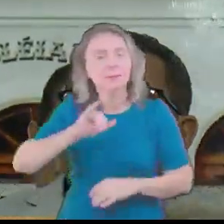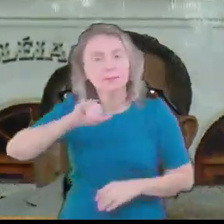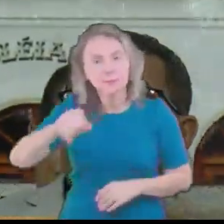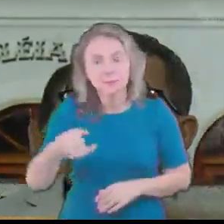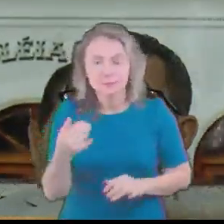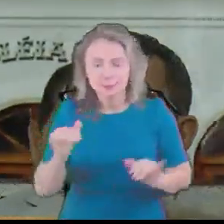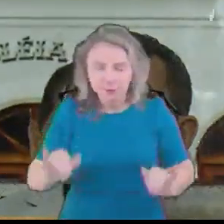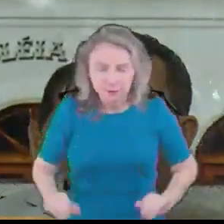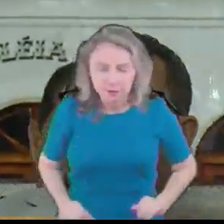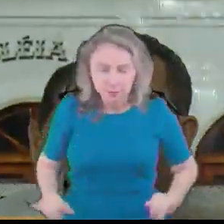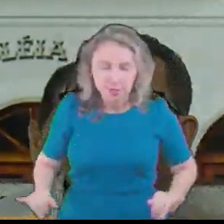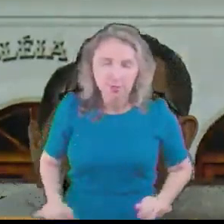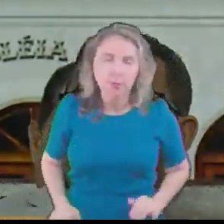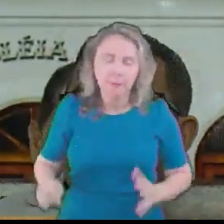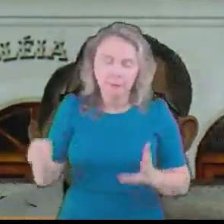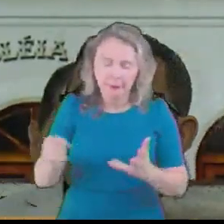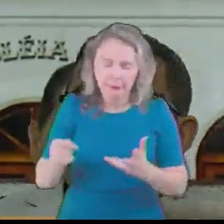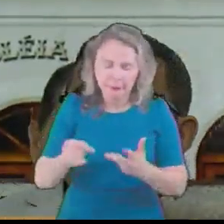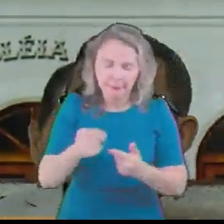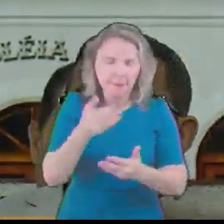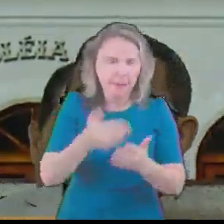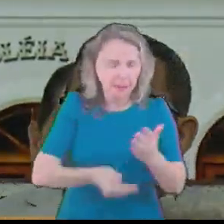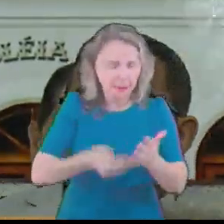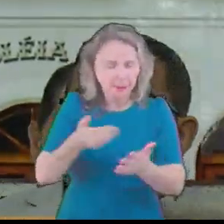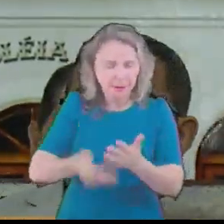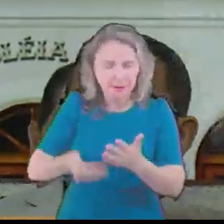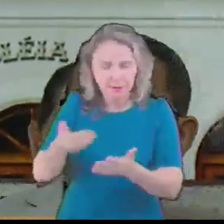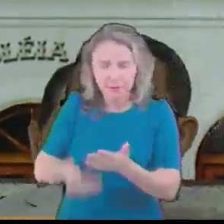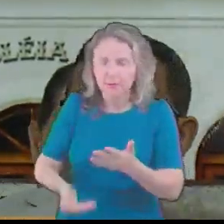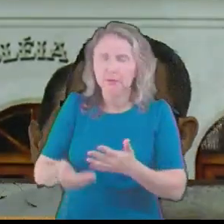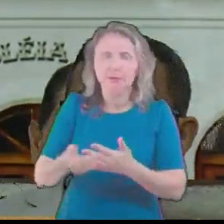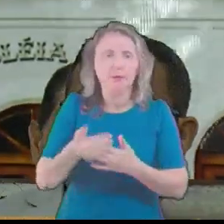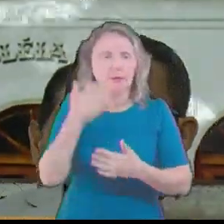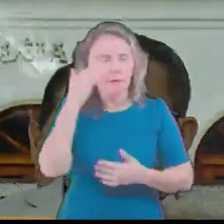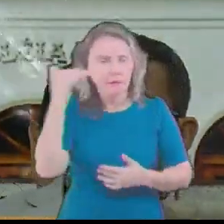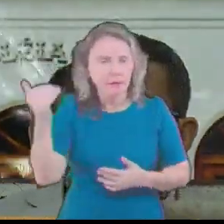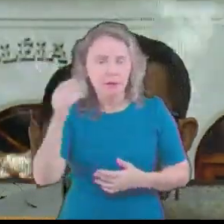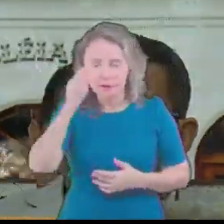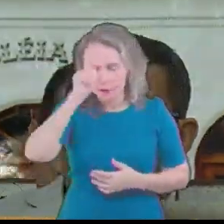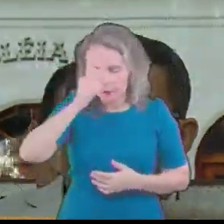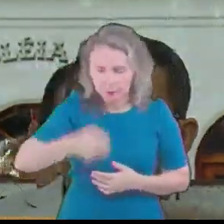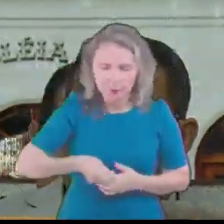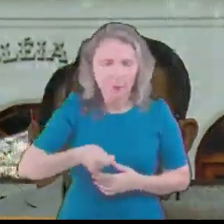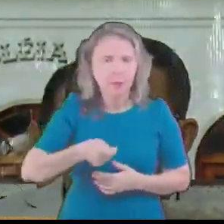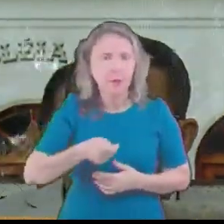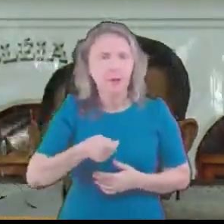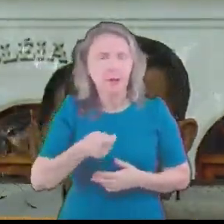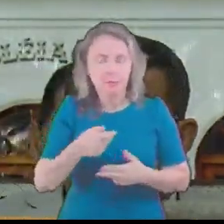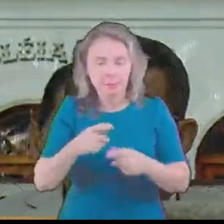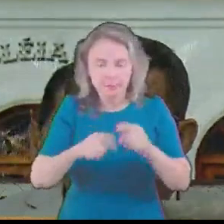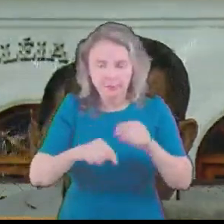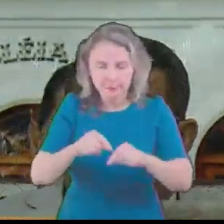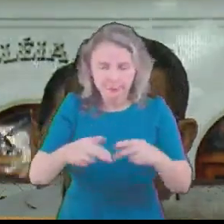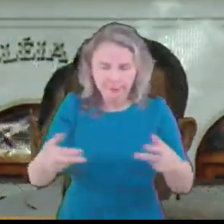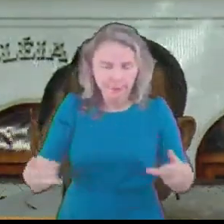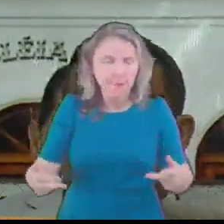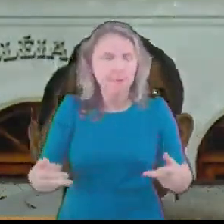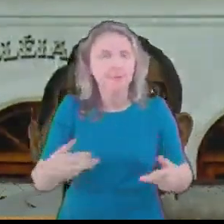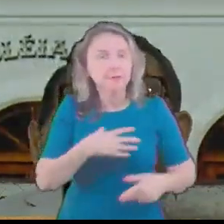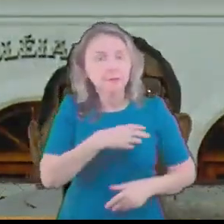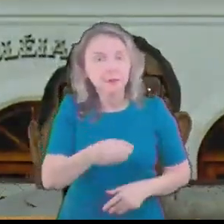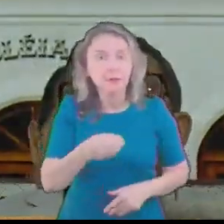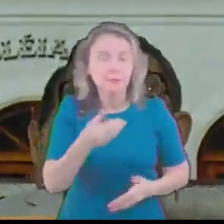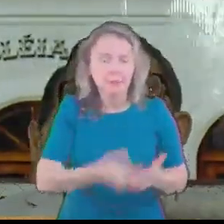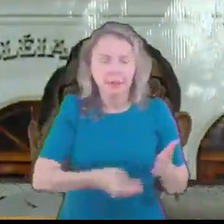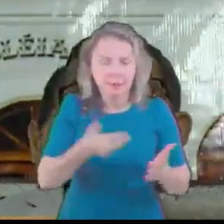o que tinha. Ele perde posição, ele perde fama, ele perde honra. Ele perde bens e ele perde filhos. Num